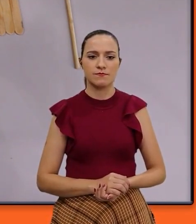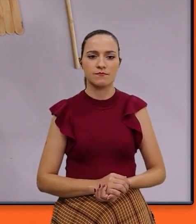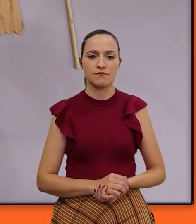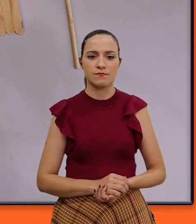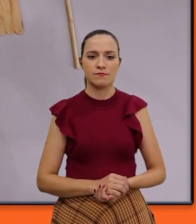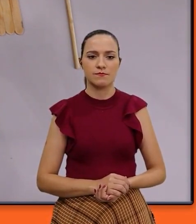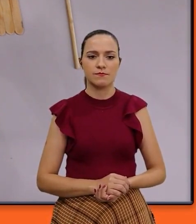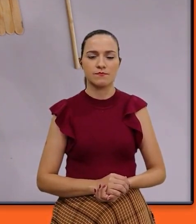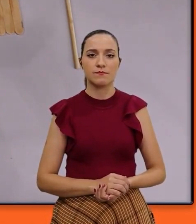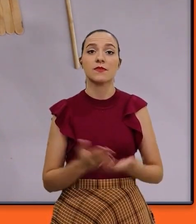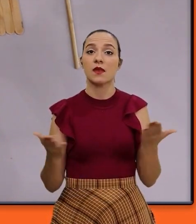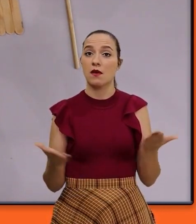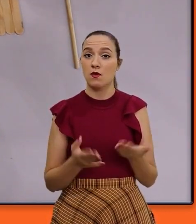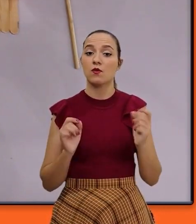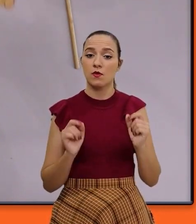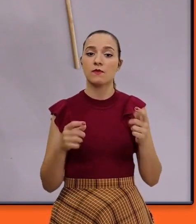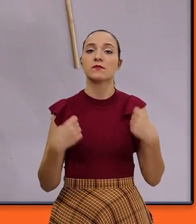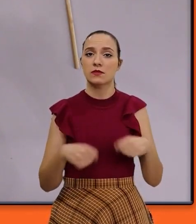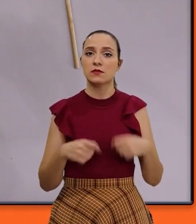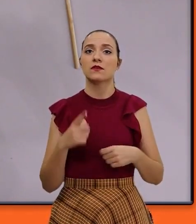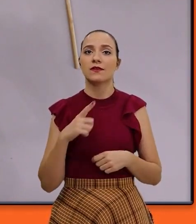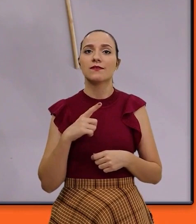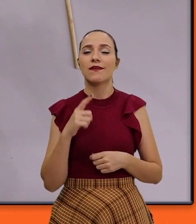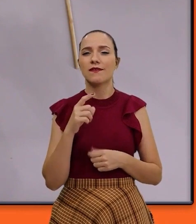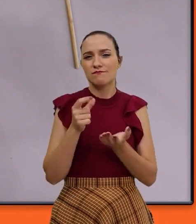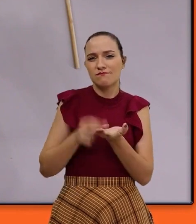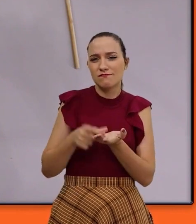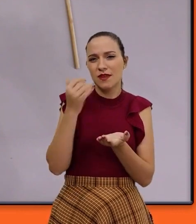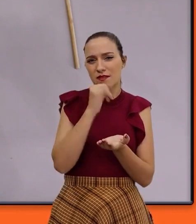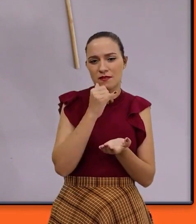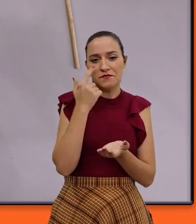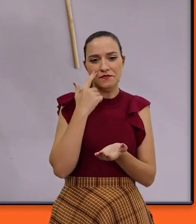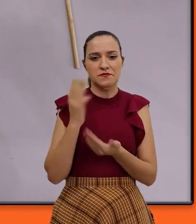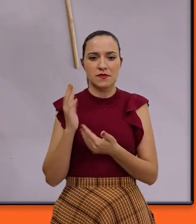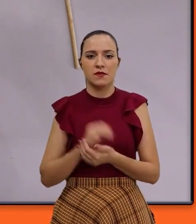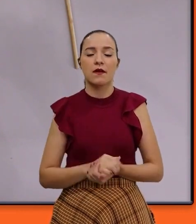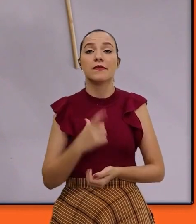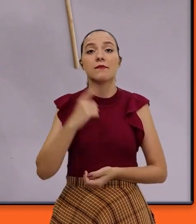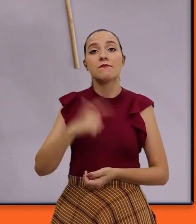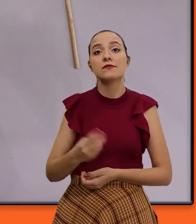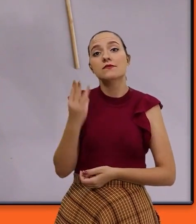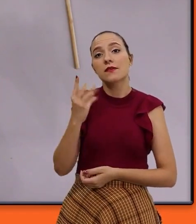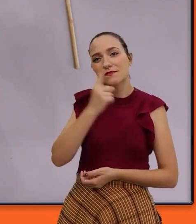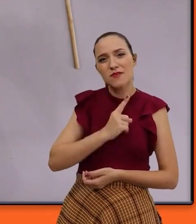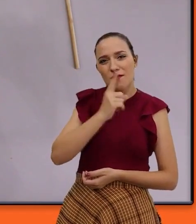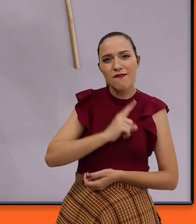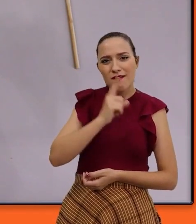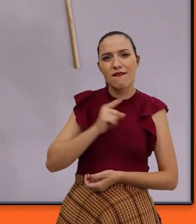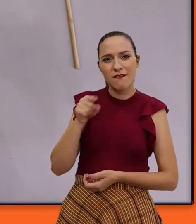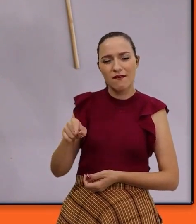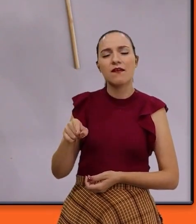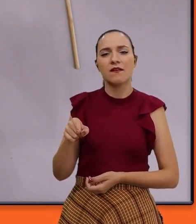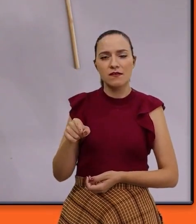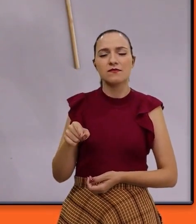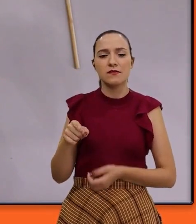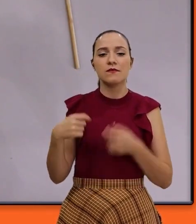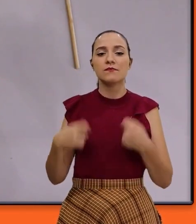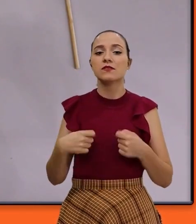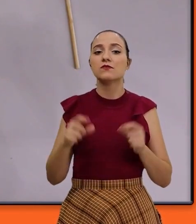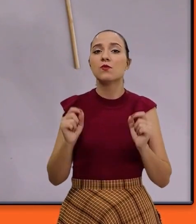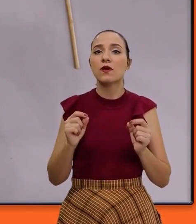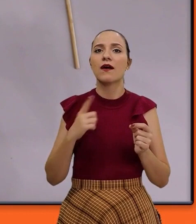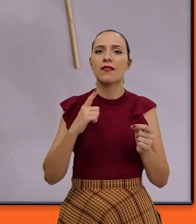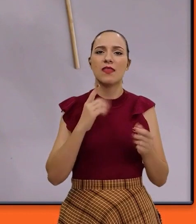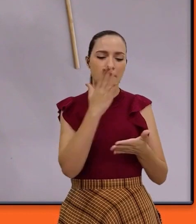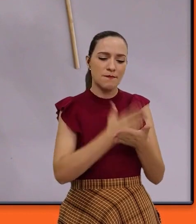né, o nosso suporte da bateria. Então os três palitos que você tem aqui, a gente precisa